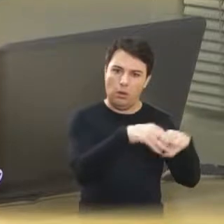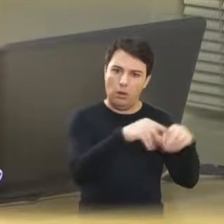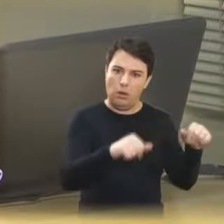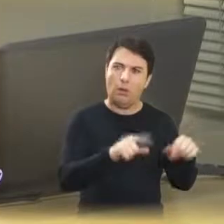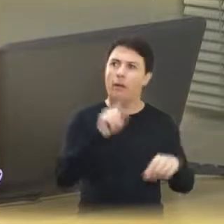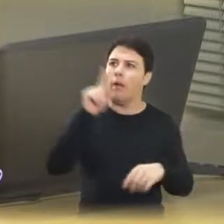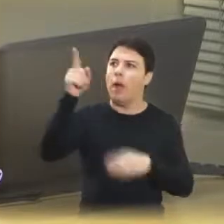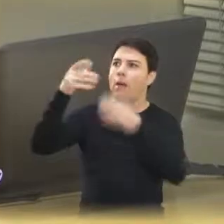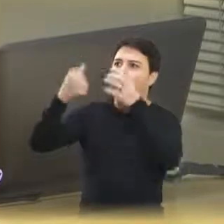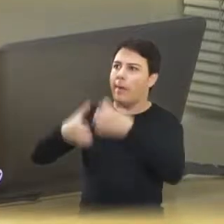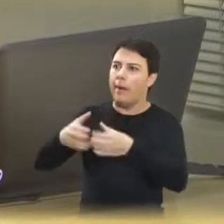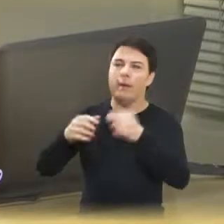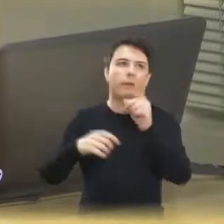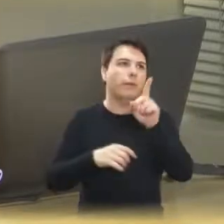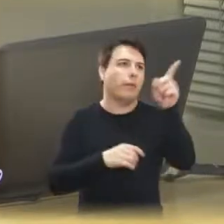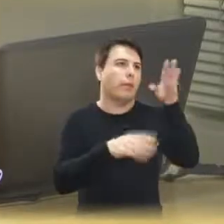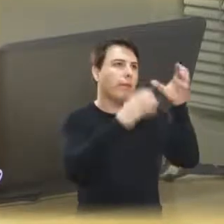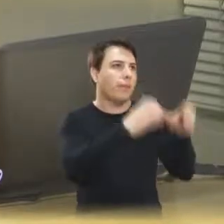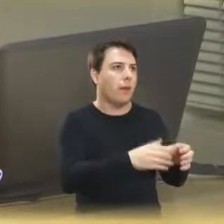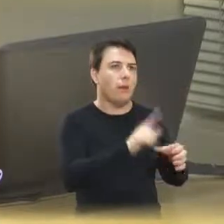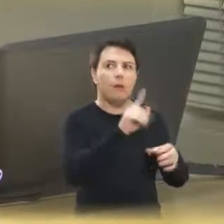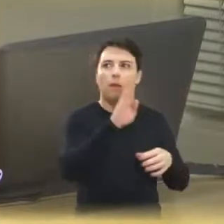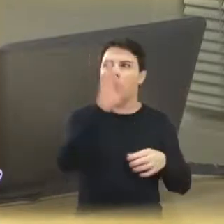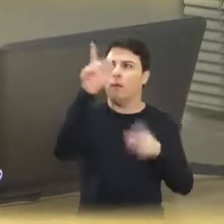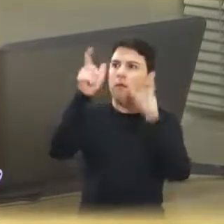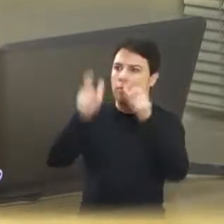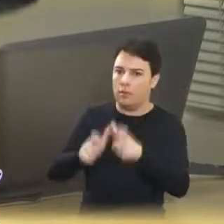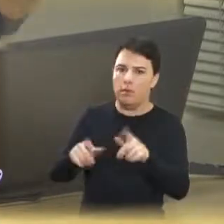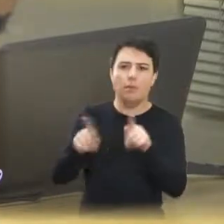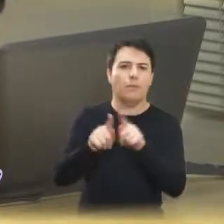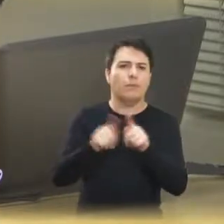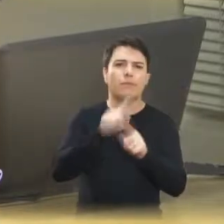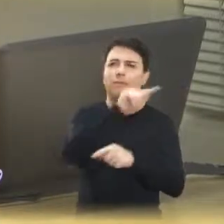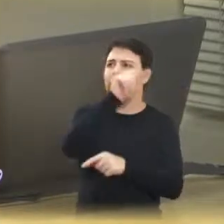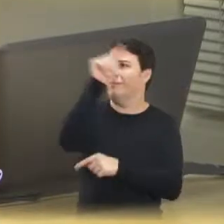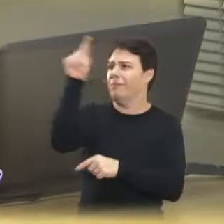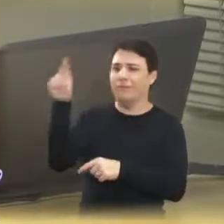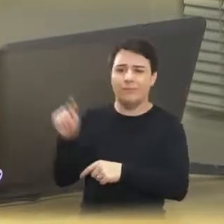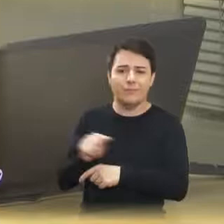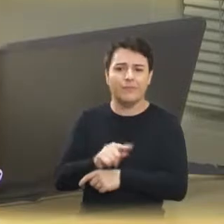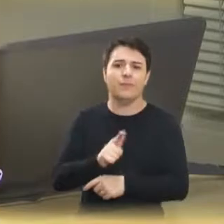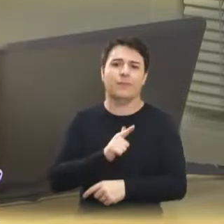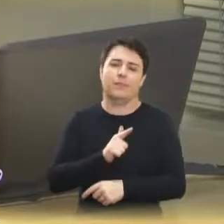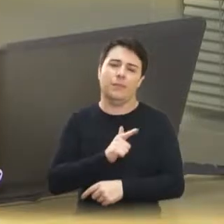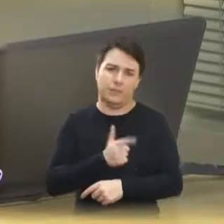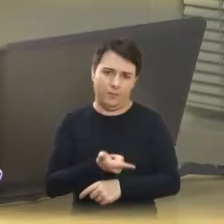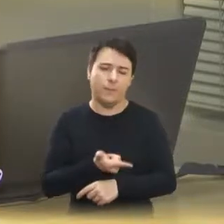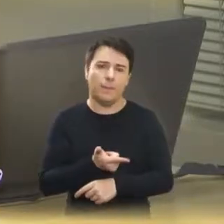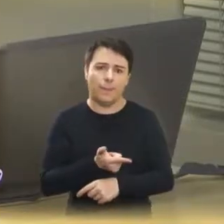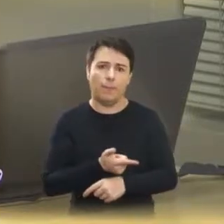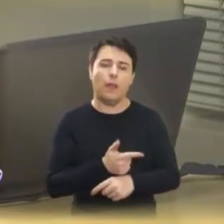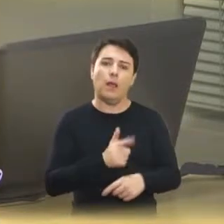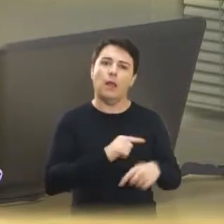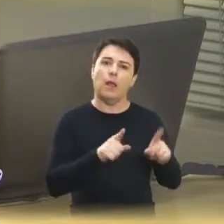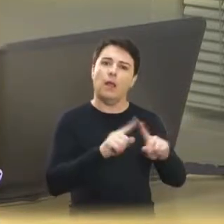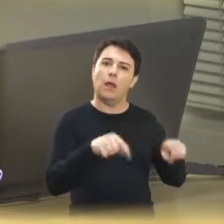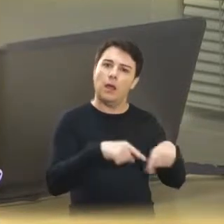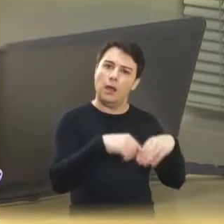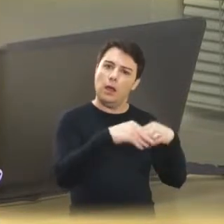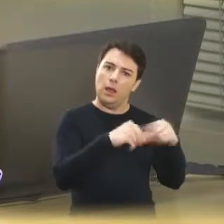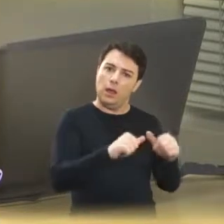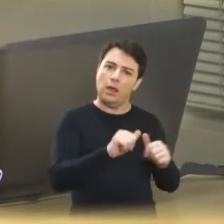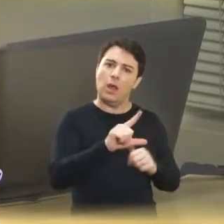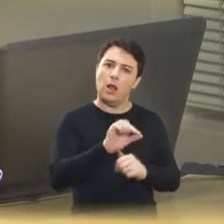Harmonia, lá no meio do Santa Angelina, lá no Gramado, no Paiol, na cidade inteira. A gente tem lote